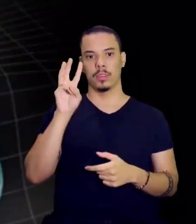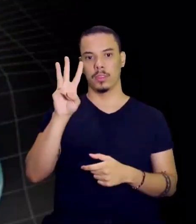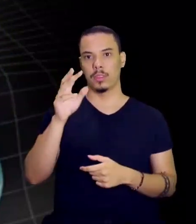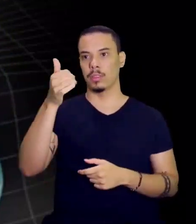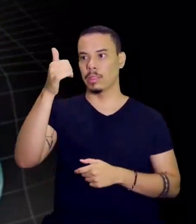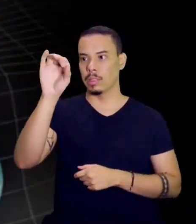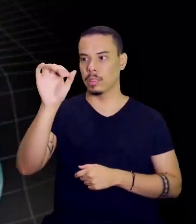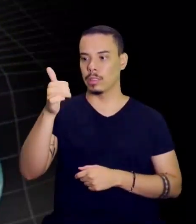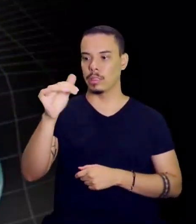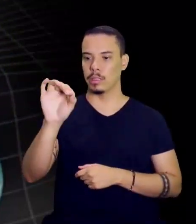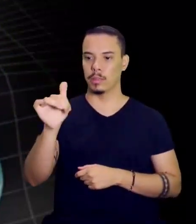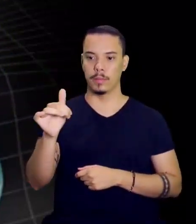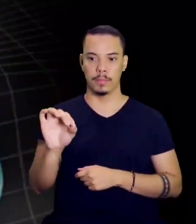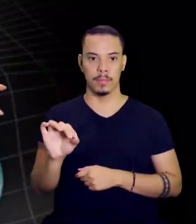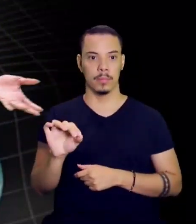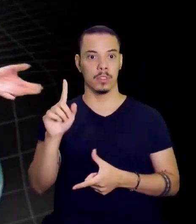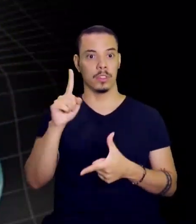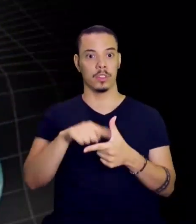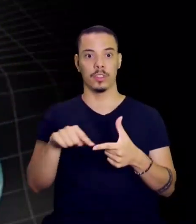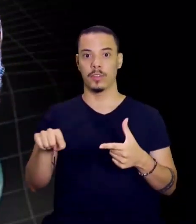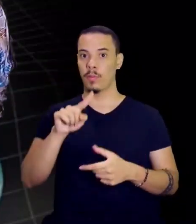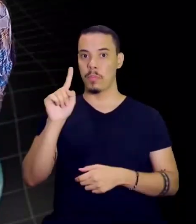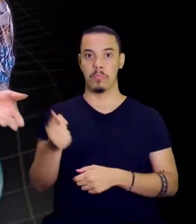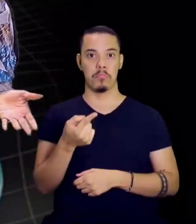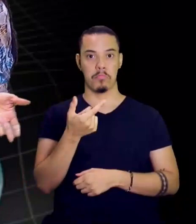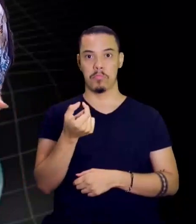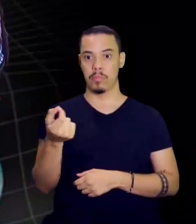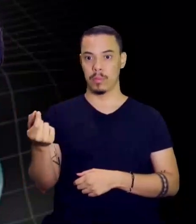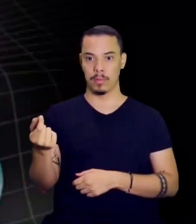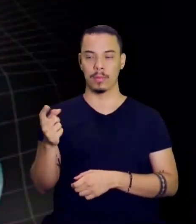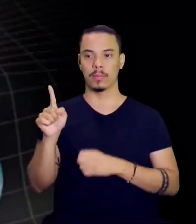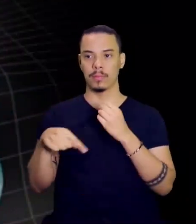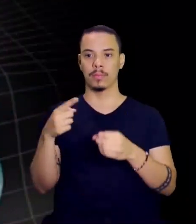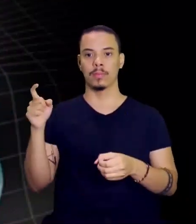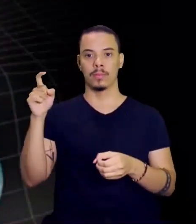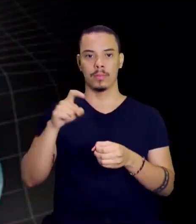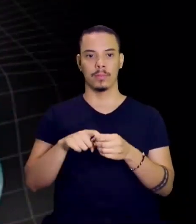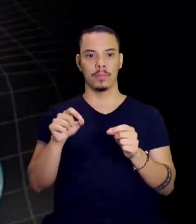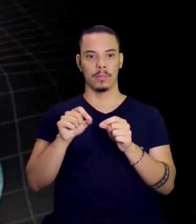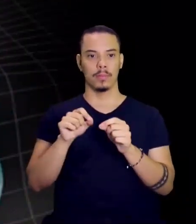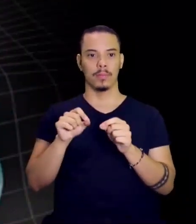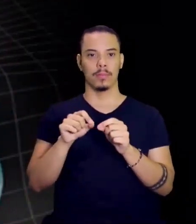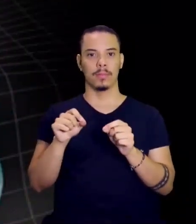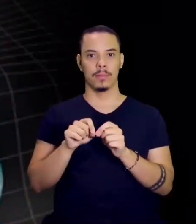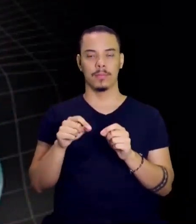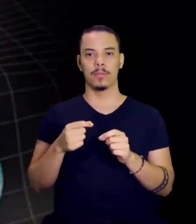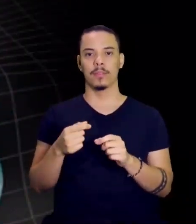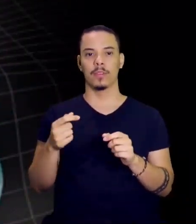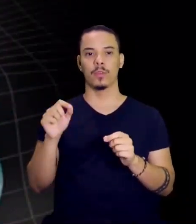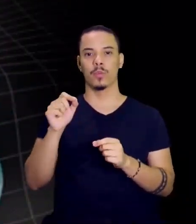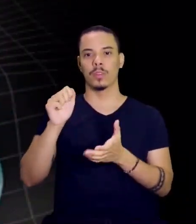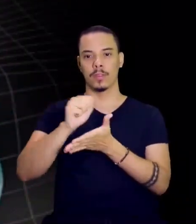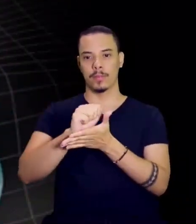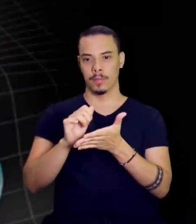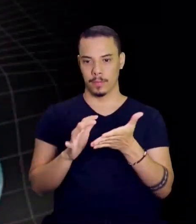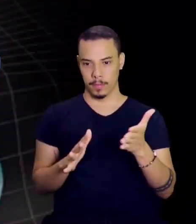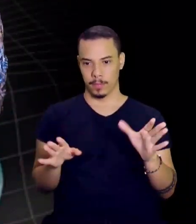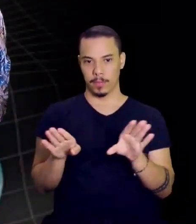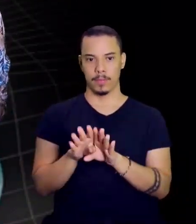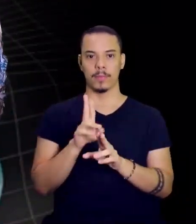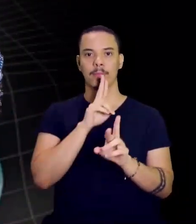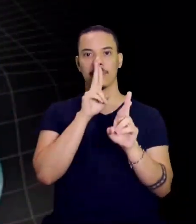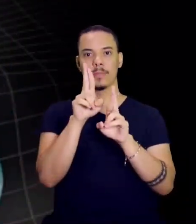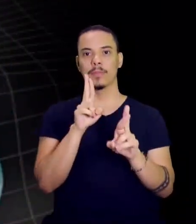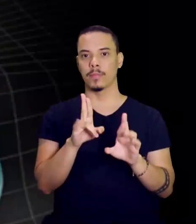10, 10. Exato. Divide por 1000 logo, né? E daqui a pouco a gente volta com as... Isso, com as nossas atividades, a